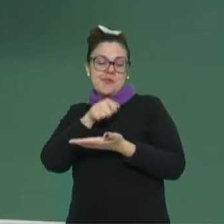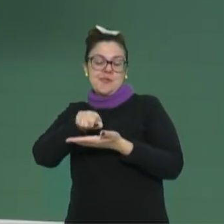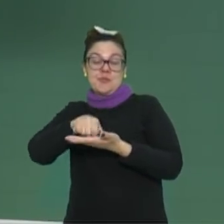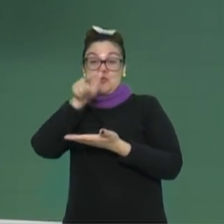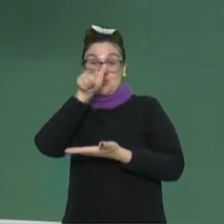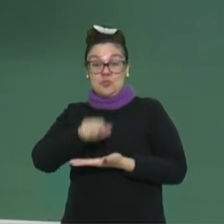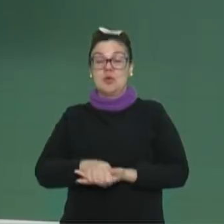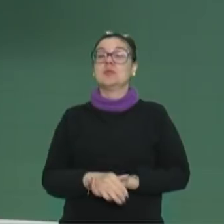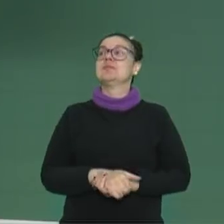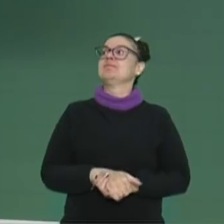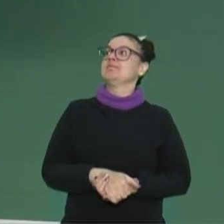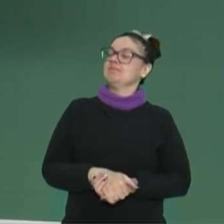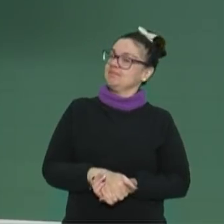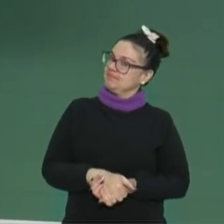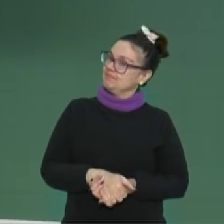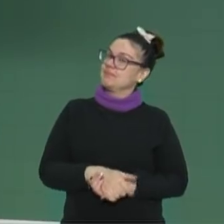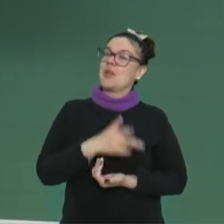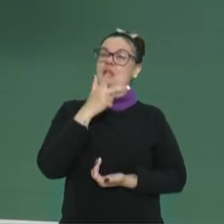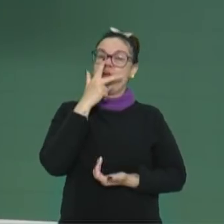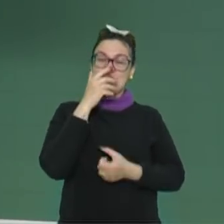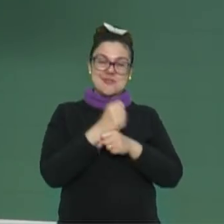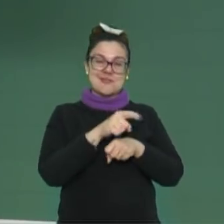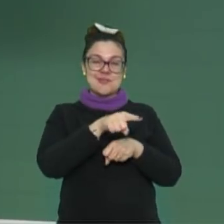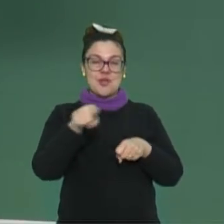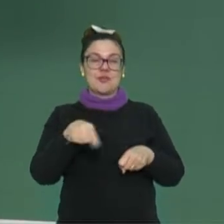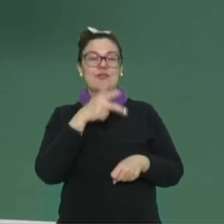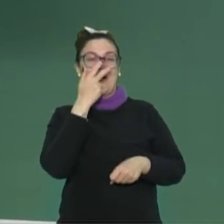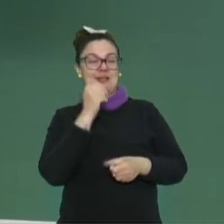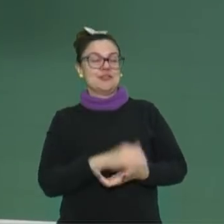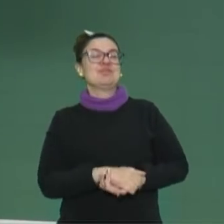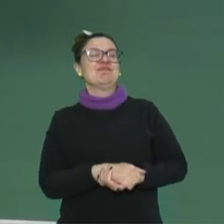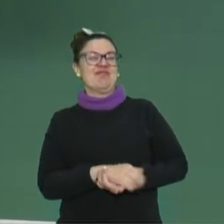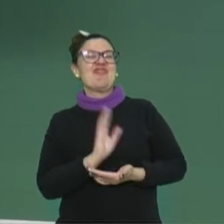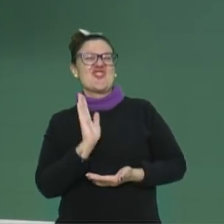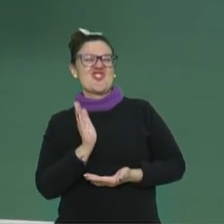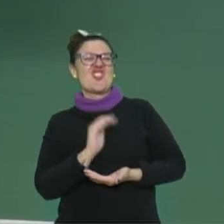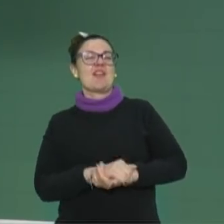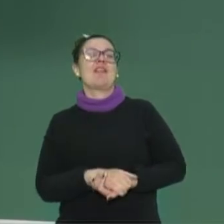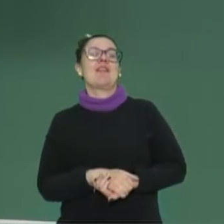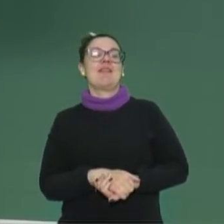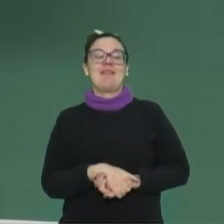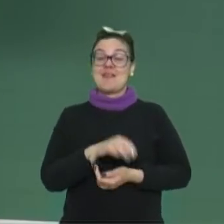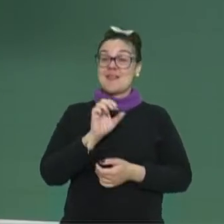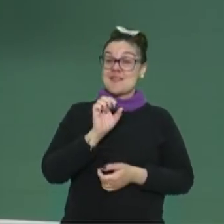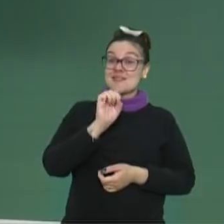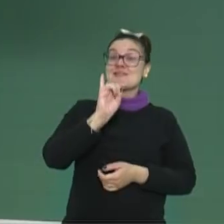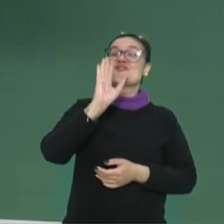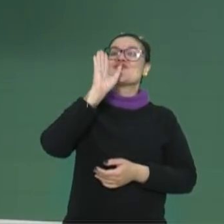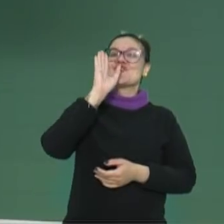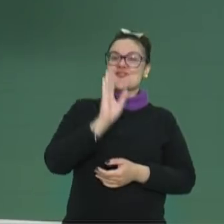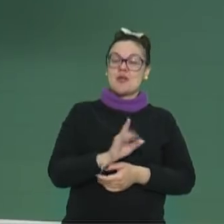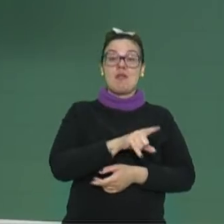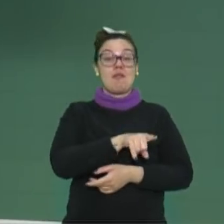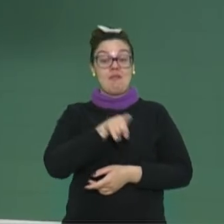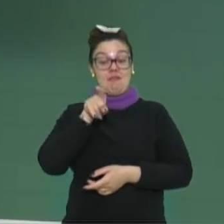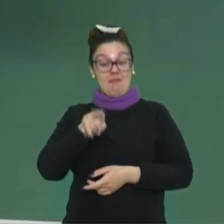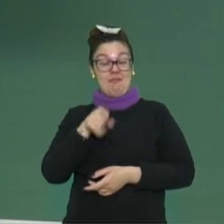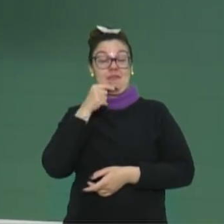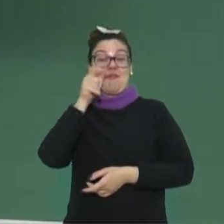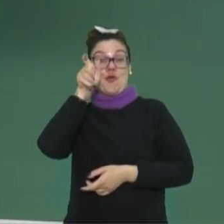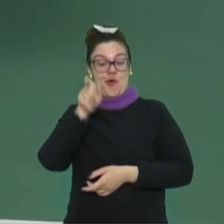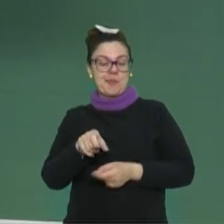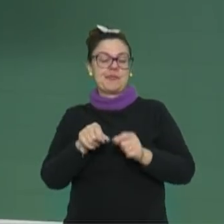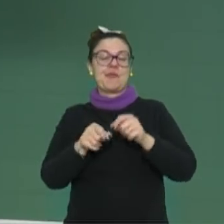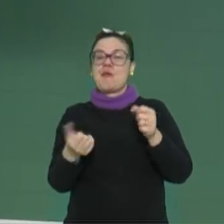de novo? Acho que nesses anos todos de estudo, acho que você já fez isso, né? Se já fez, é isso que ele está propondo. Em